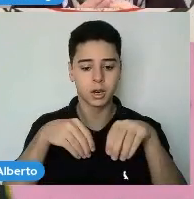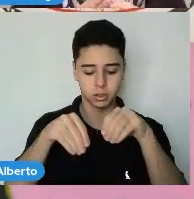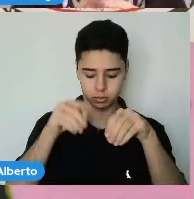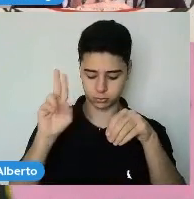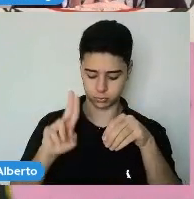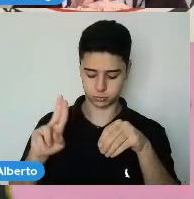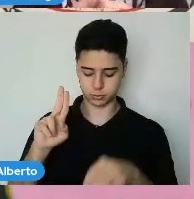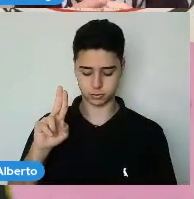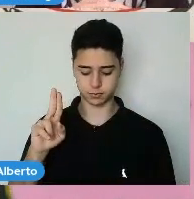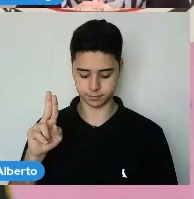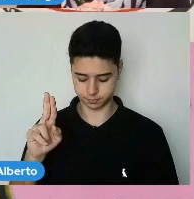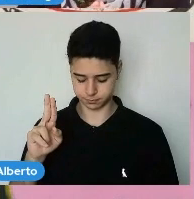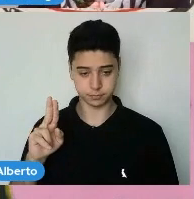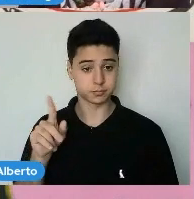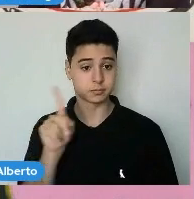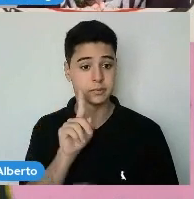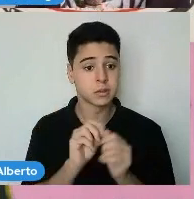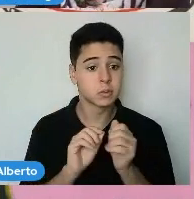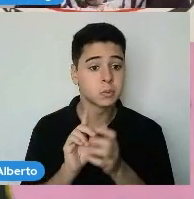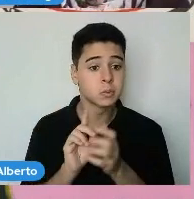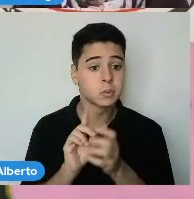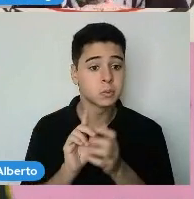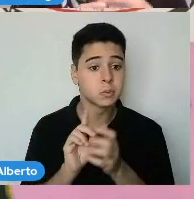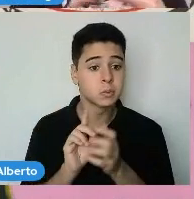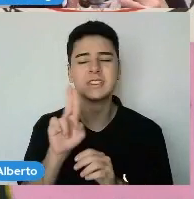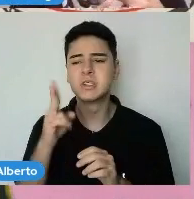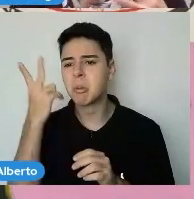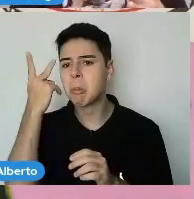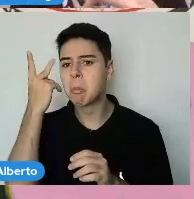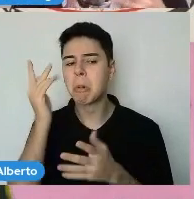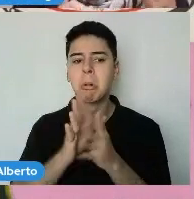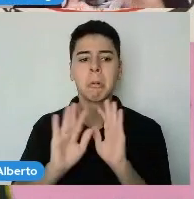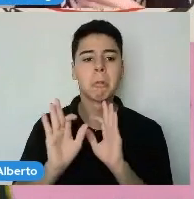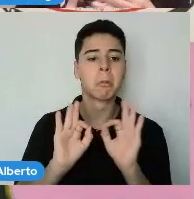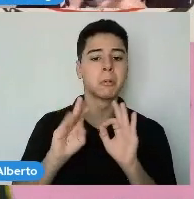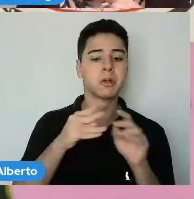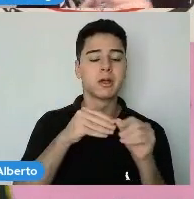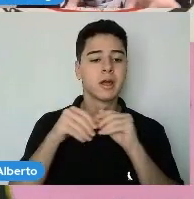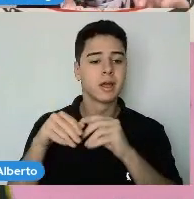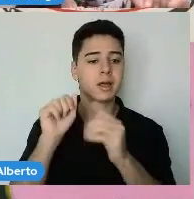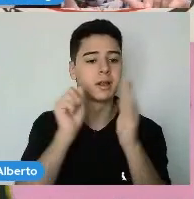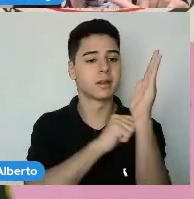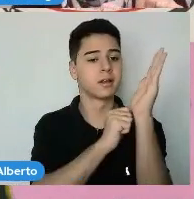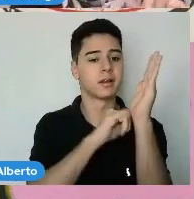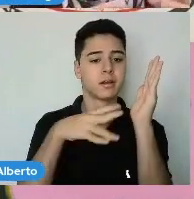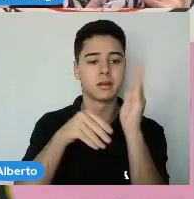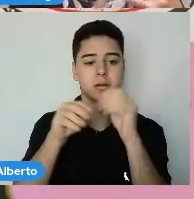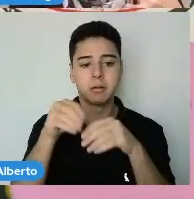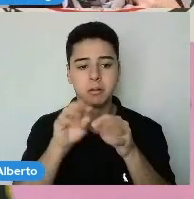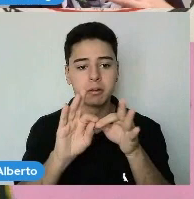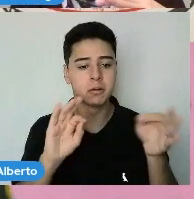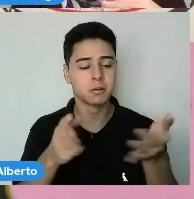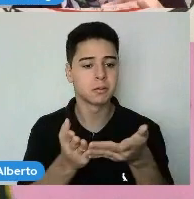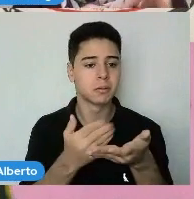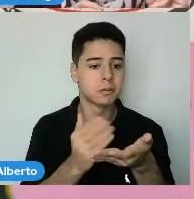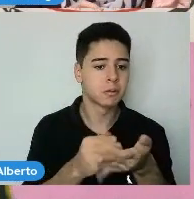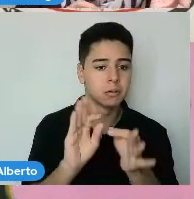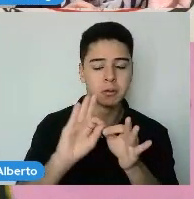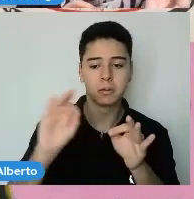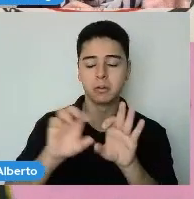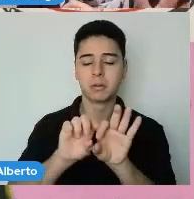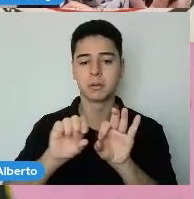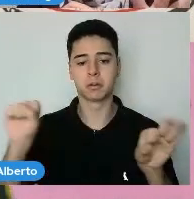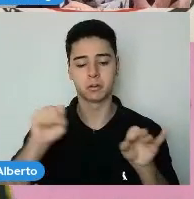a utilização de materiais não convencionais. Então você usa areia, madeira, saco de jornal, corda, feltro,